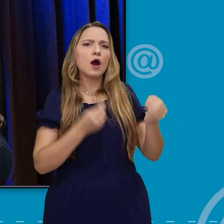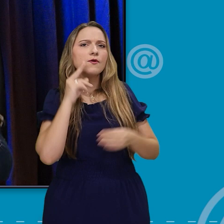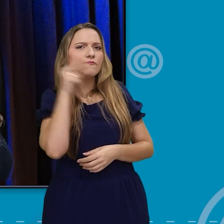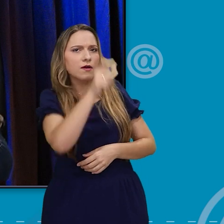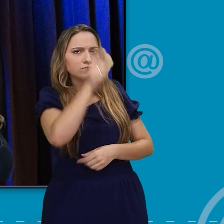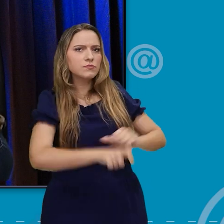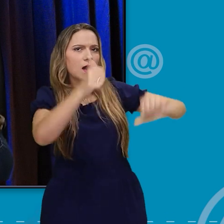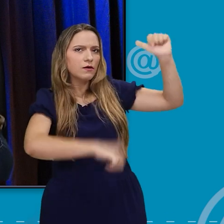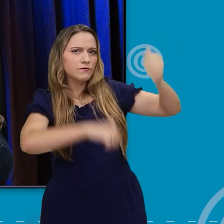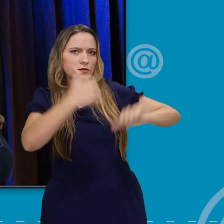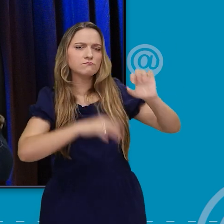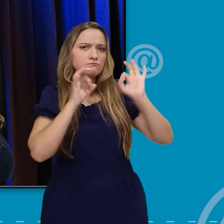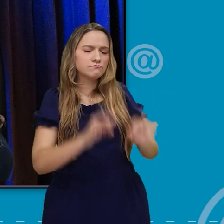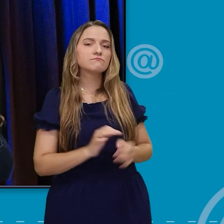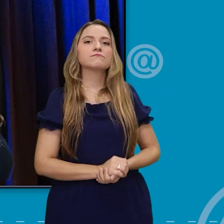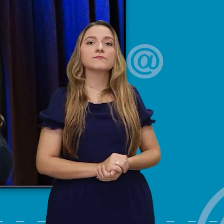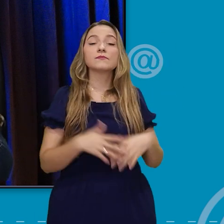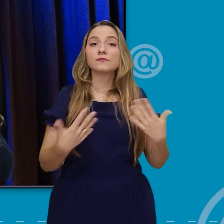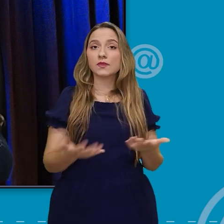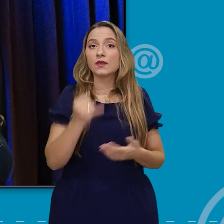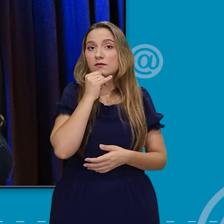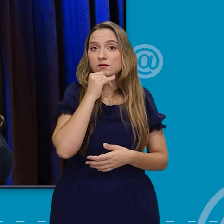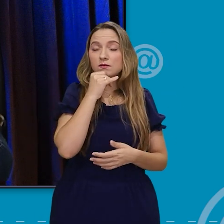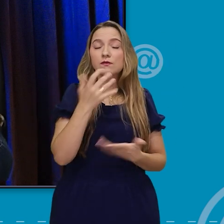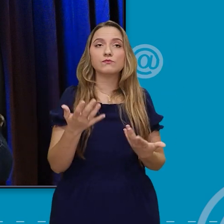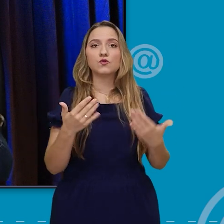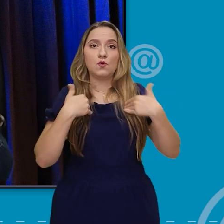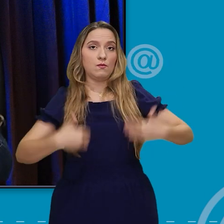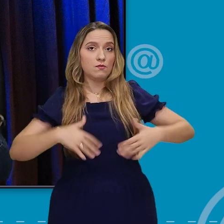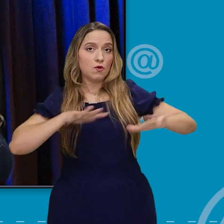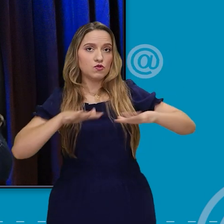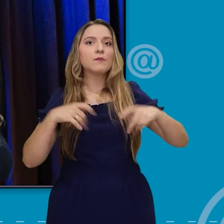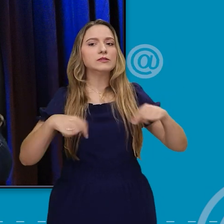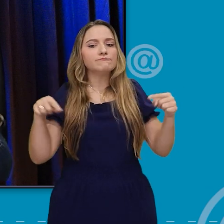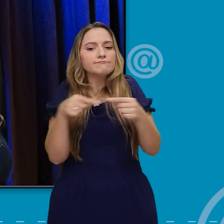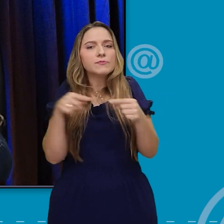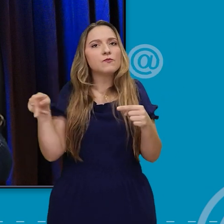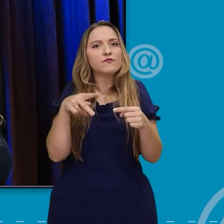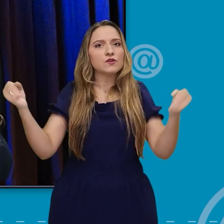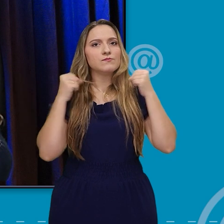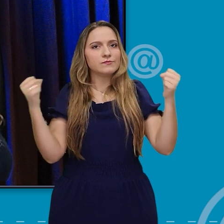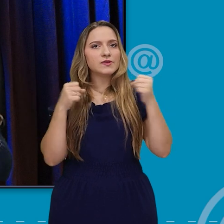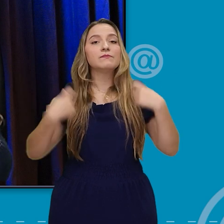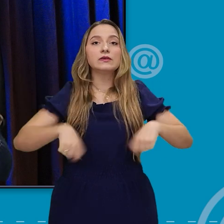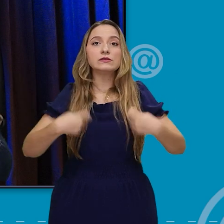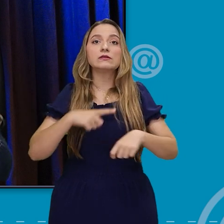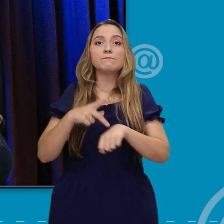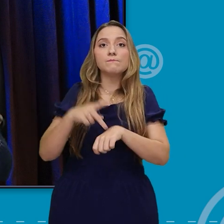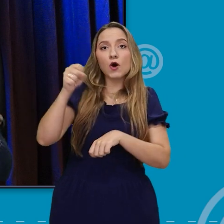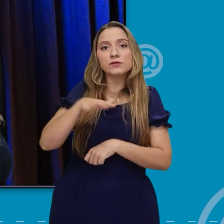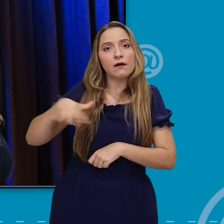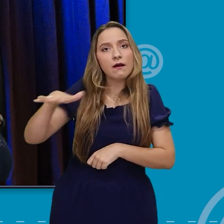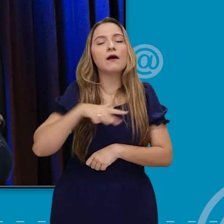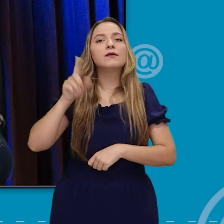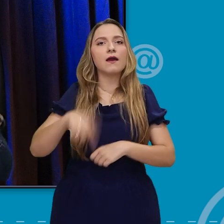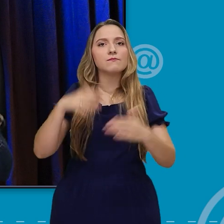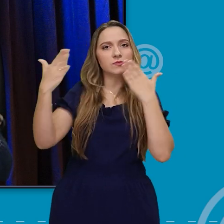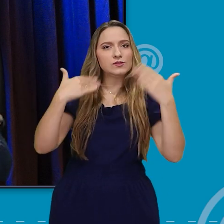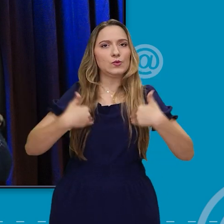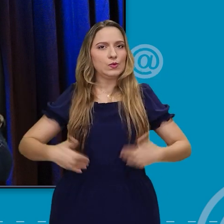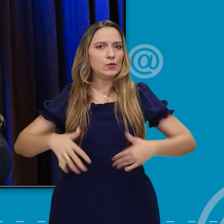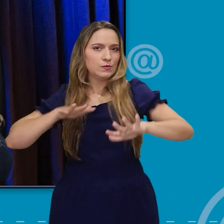parte cognitiva e a parte emocional, a gente pede um professor de qualquer área de conhecimento com formação especializada na área de emoções.